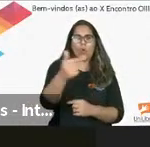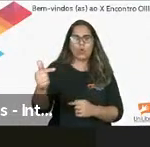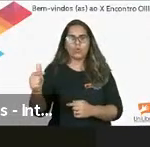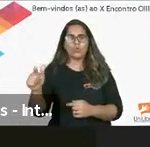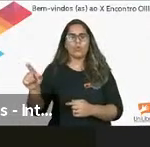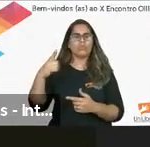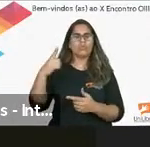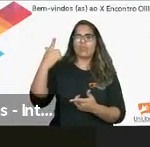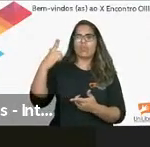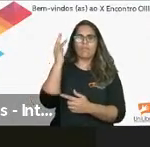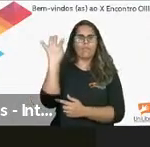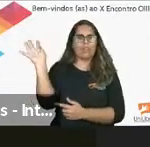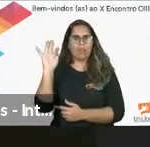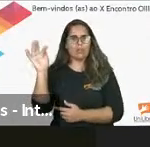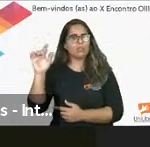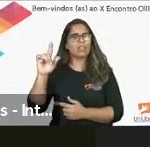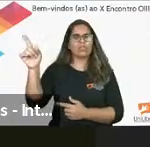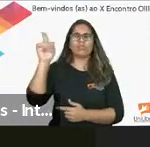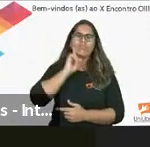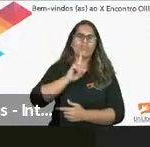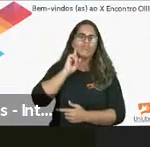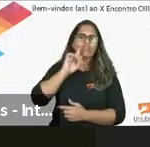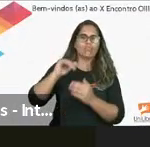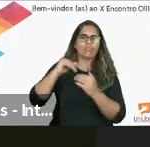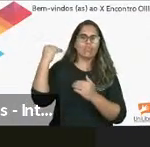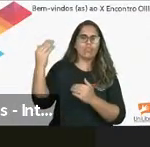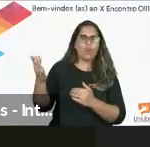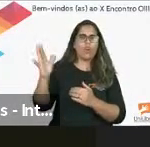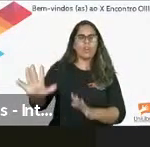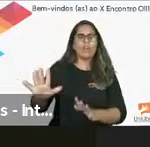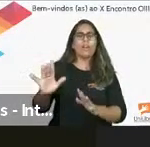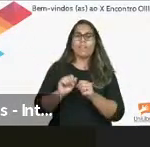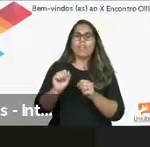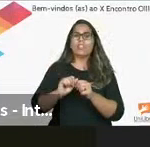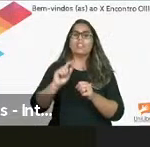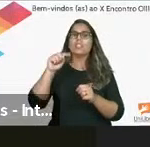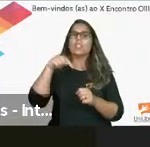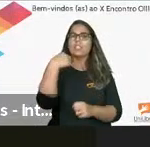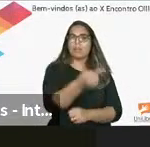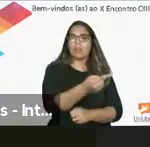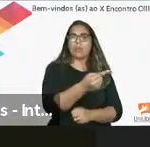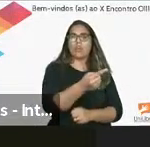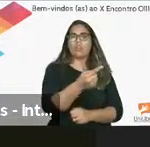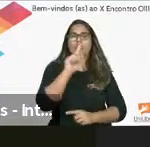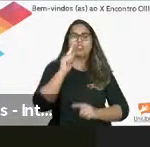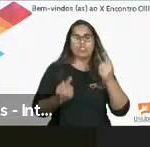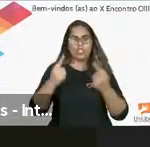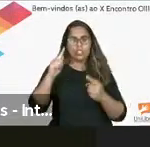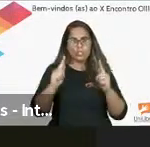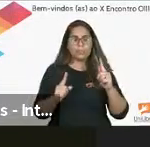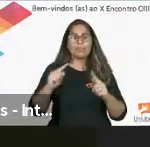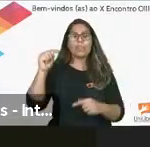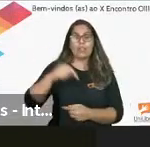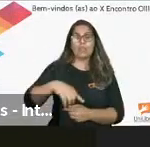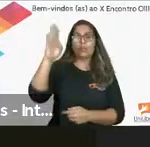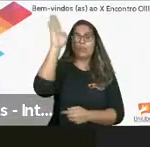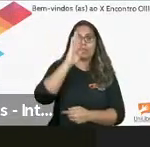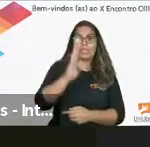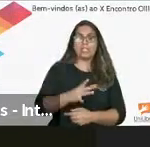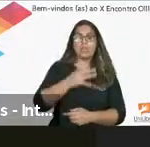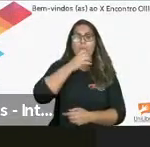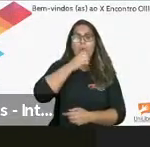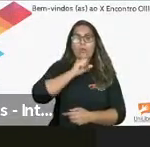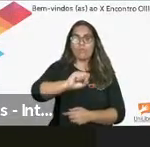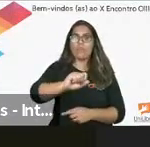passa pelo Harvard e vai fazer lá o seu doutoramento. Depois vai para o Chile. No Brasil, Paulo Freire